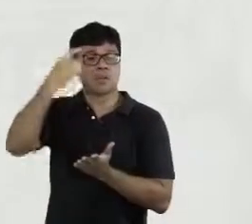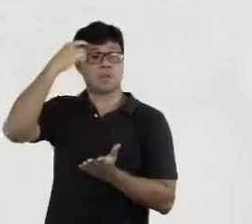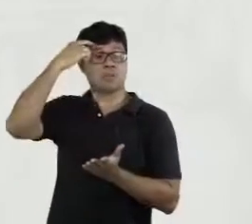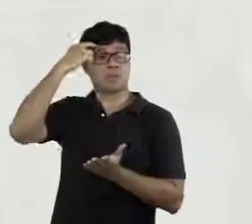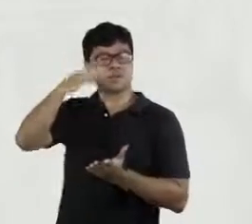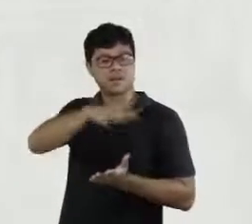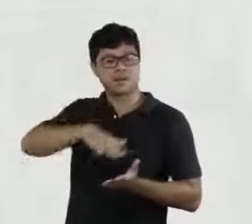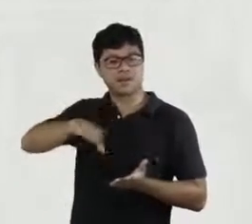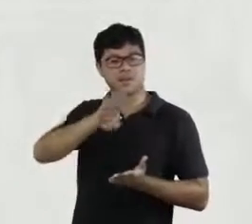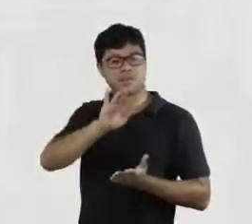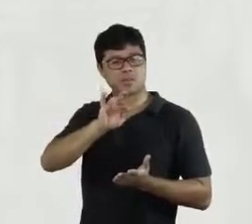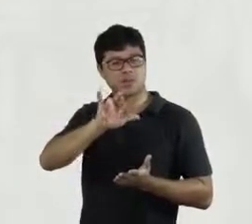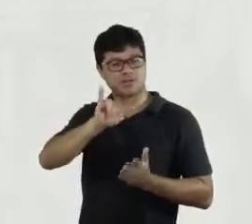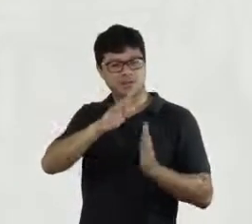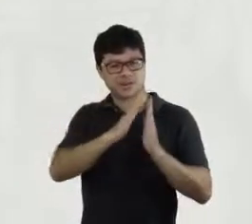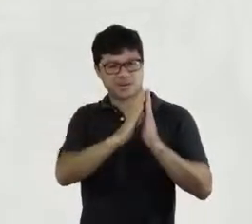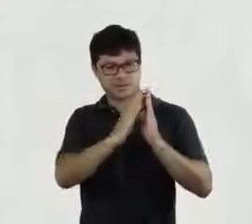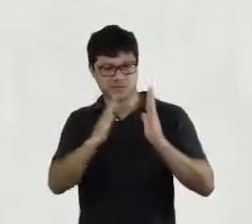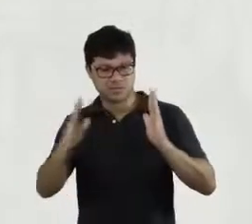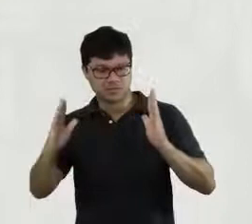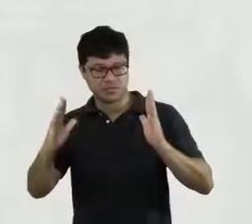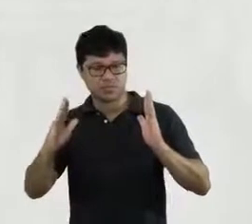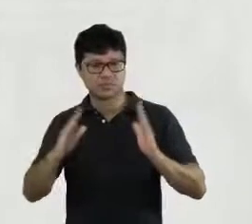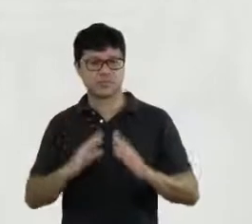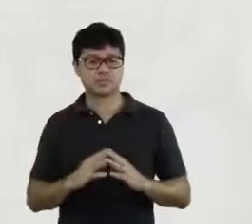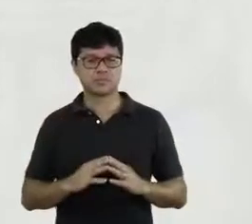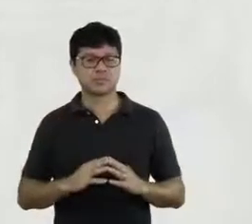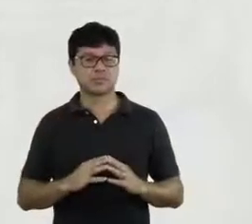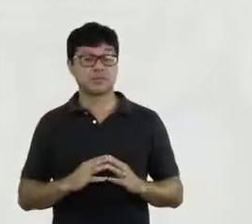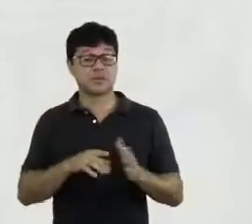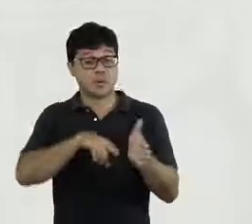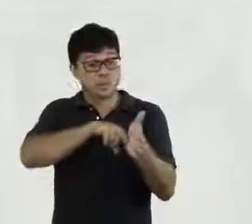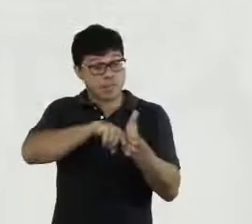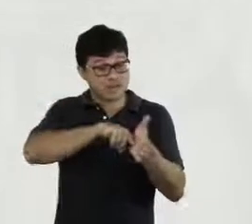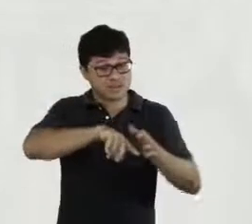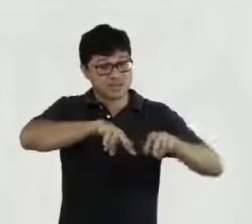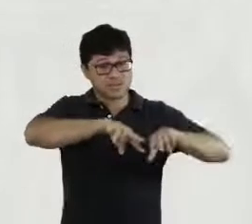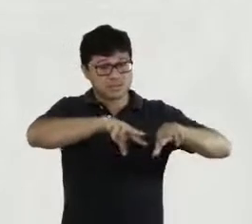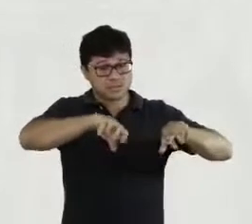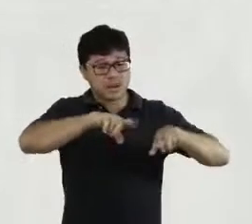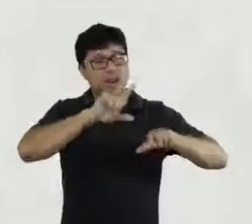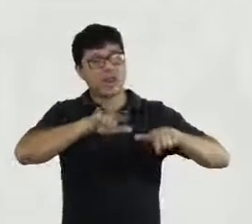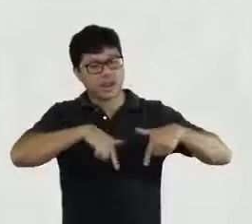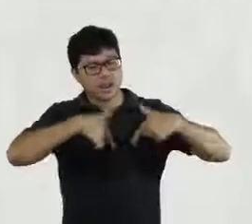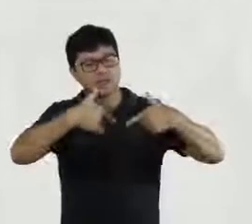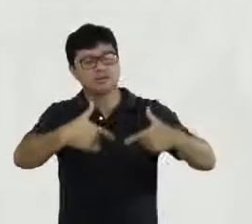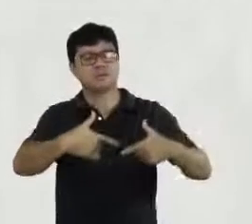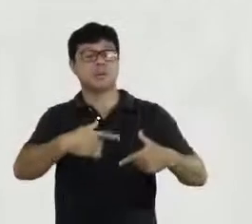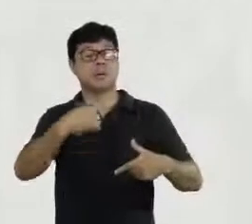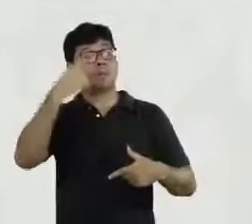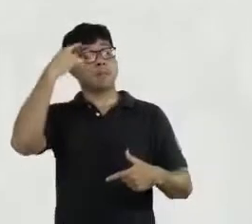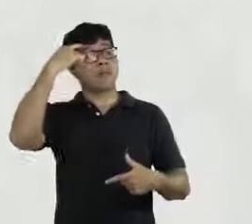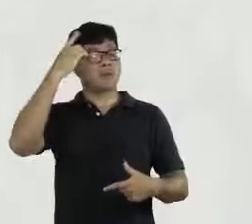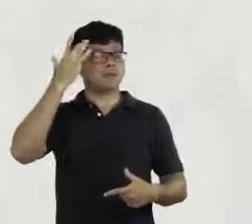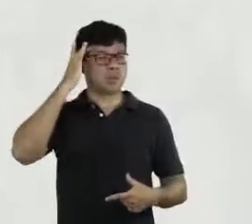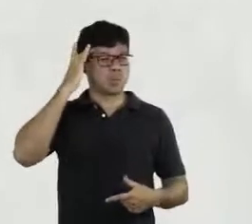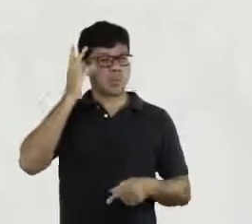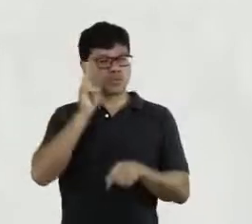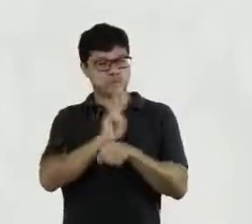pensar a bibliografia. Bom, então a pesquisa bibliográfica se refere a atividades que supõem uma